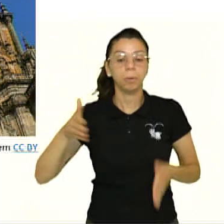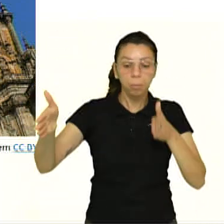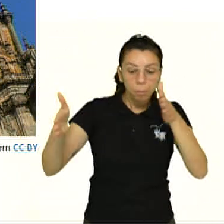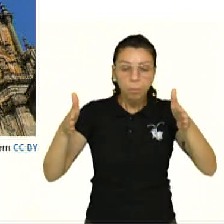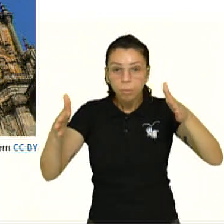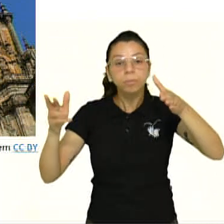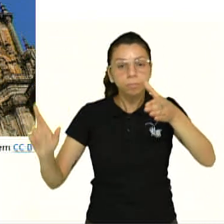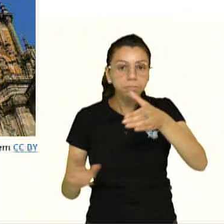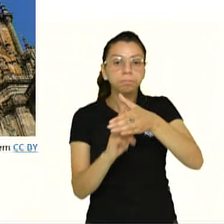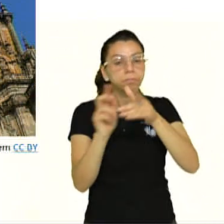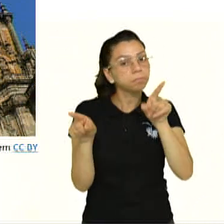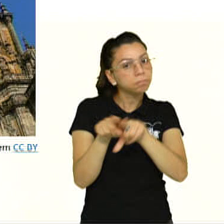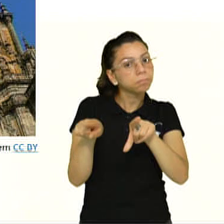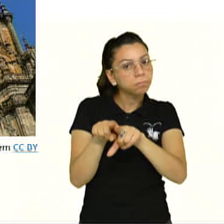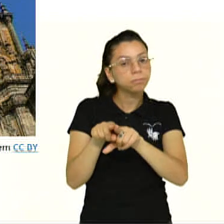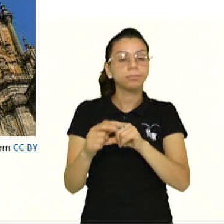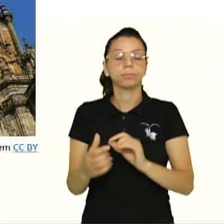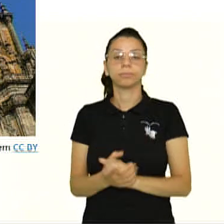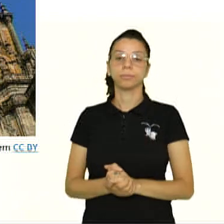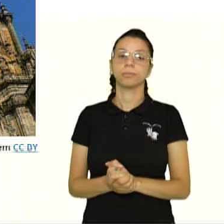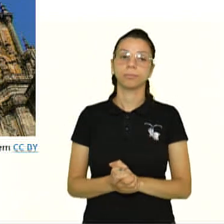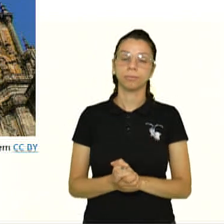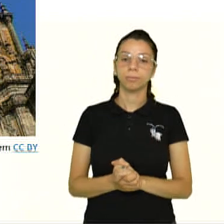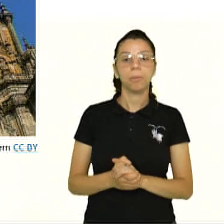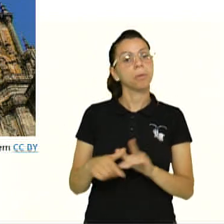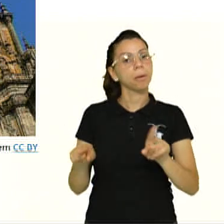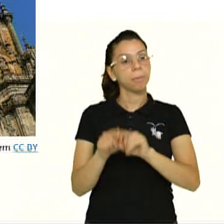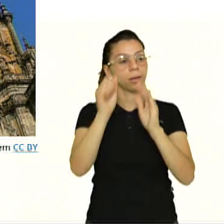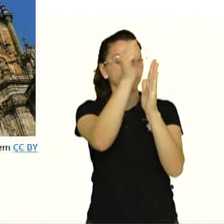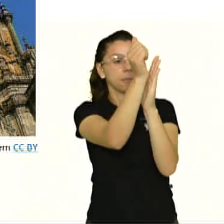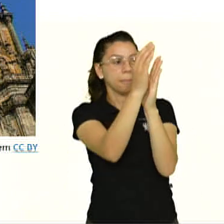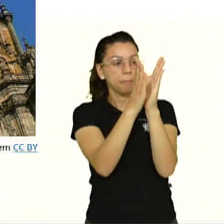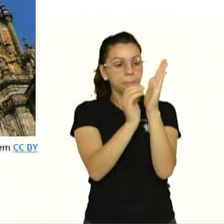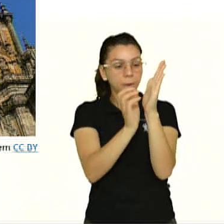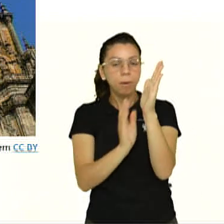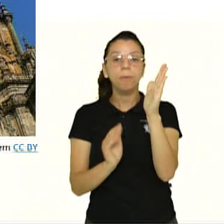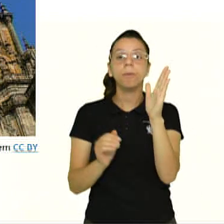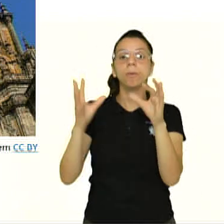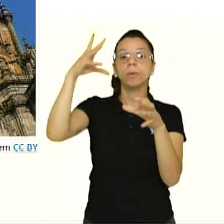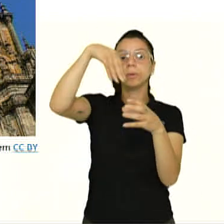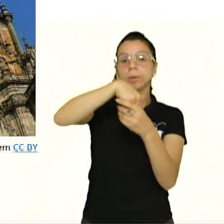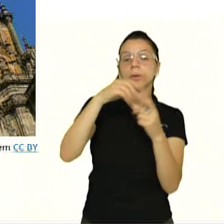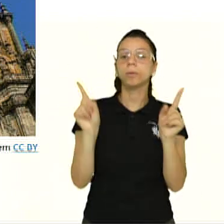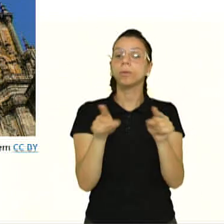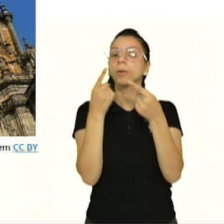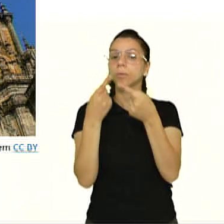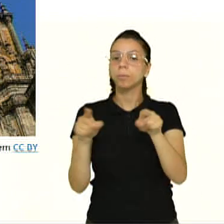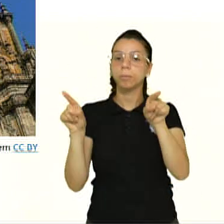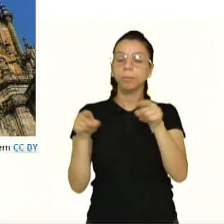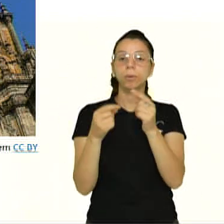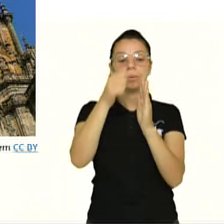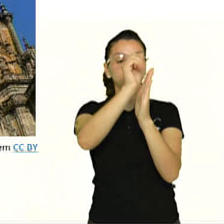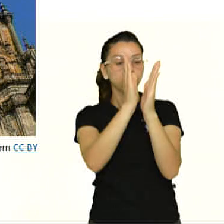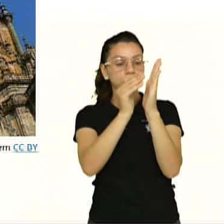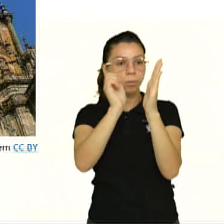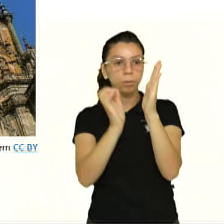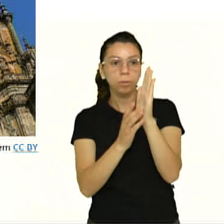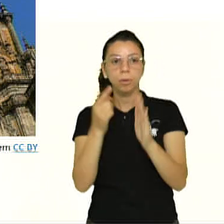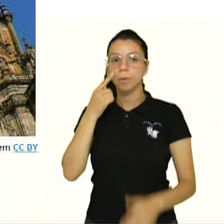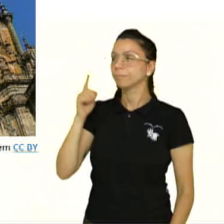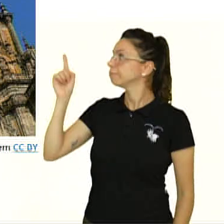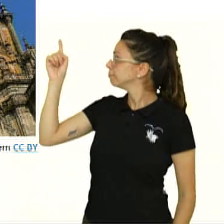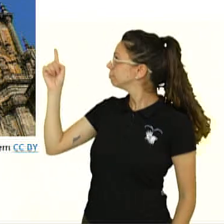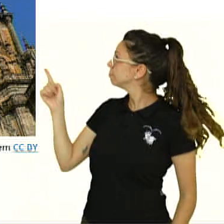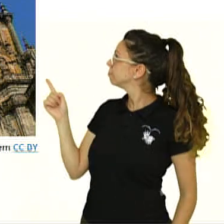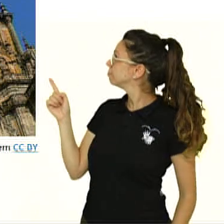também. E temos também o barroco na música. O barroco que é trazido por esta figura aqui,